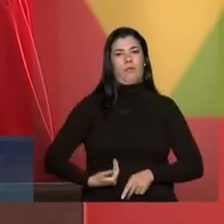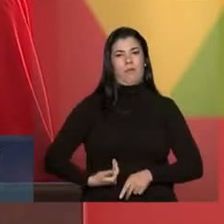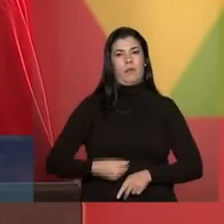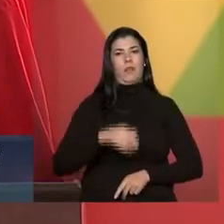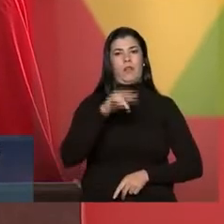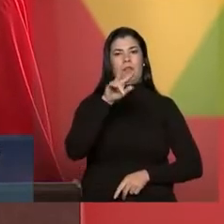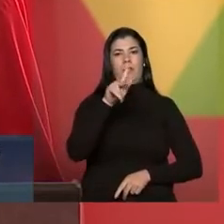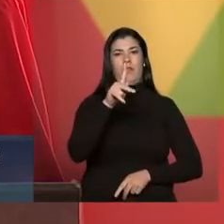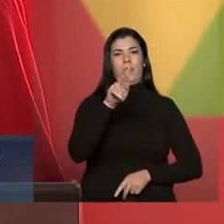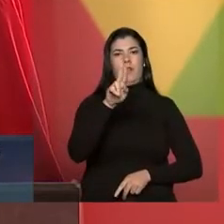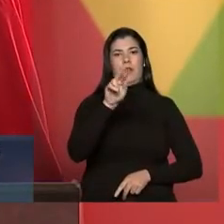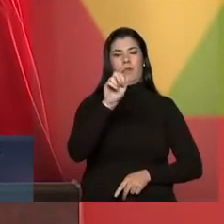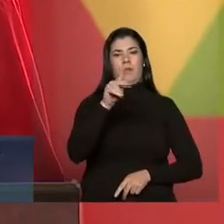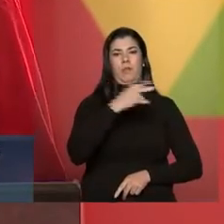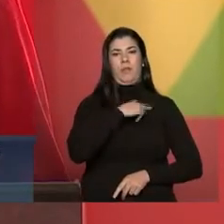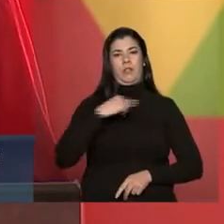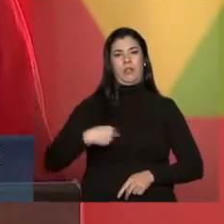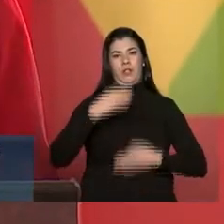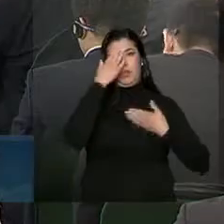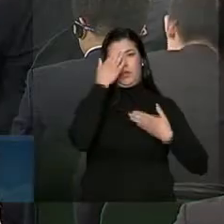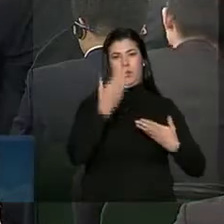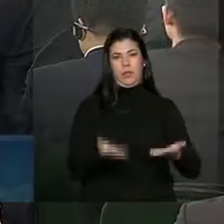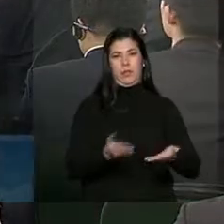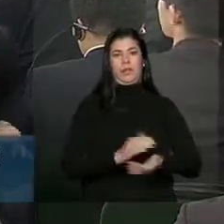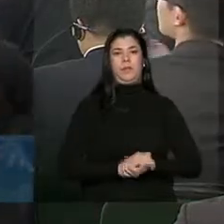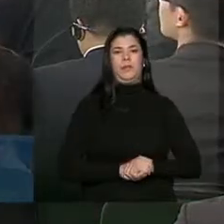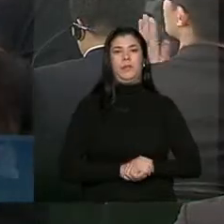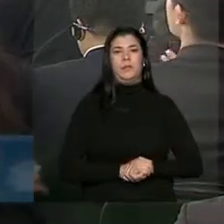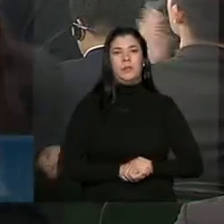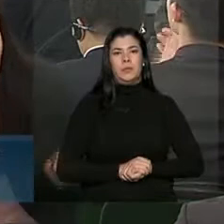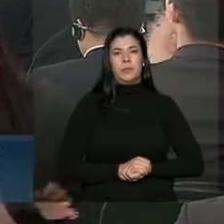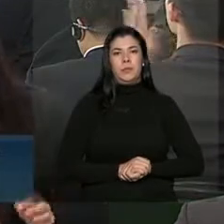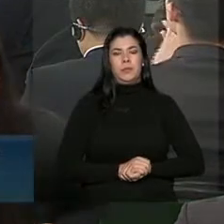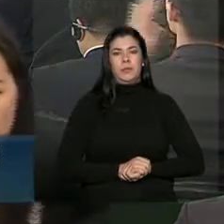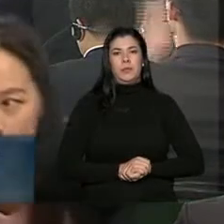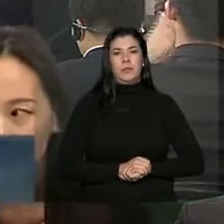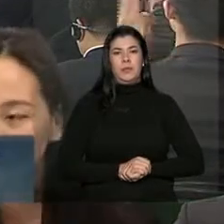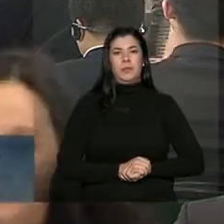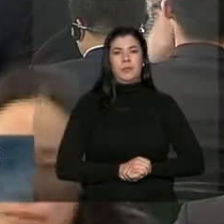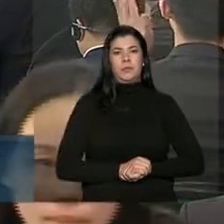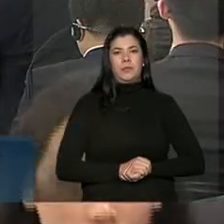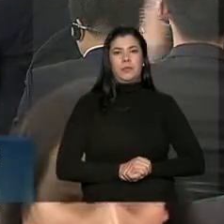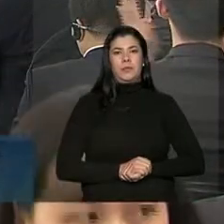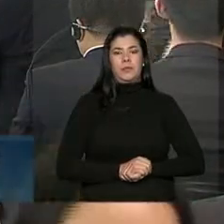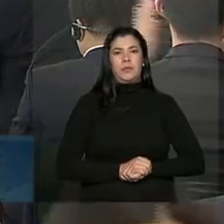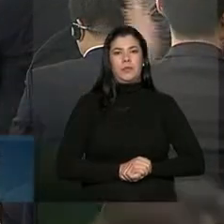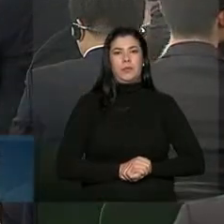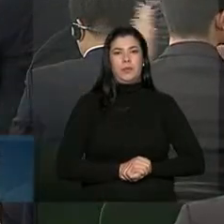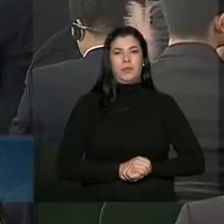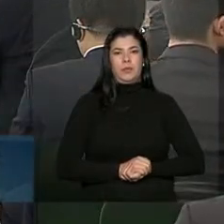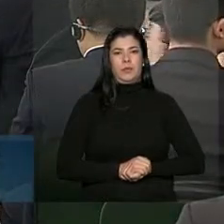República Popular da China. Muito obrigado.